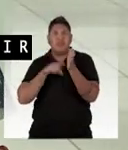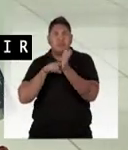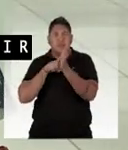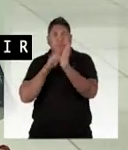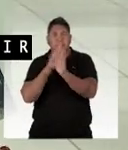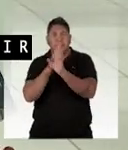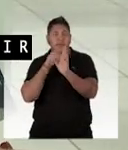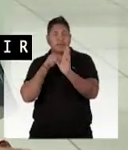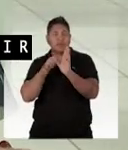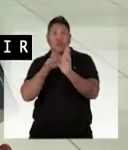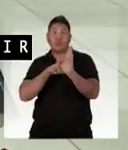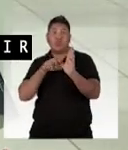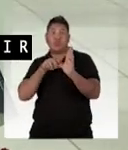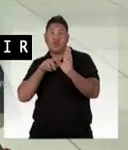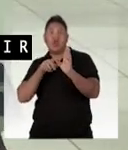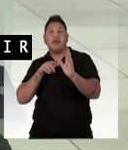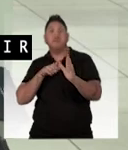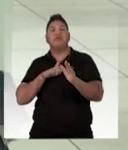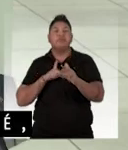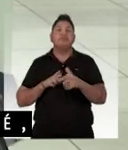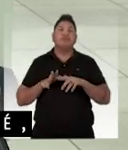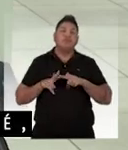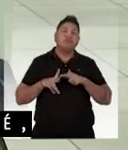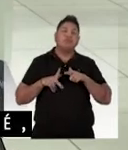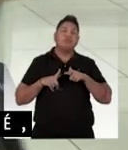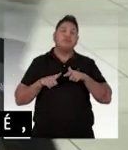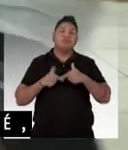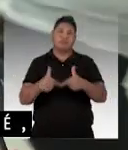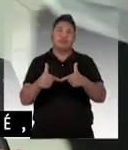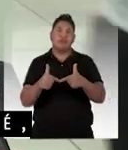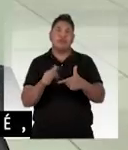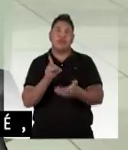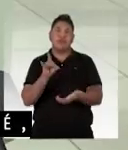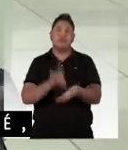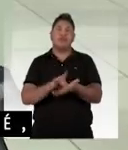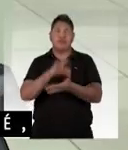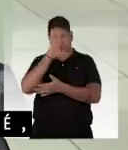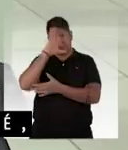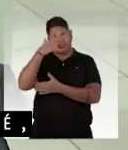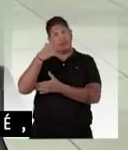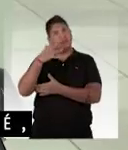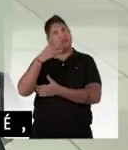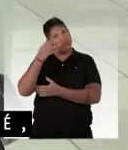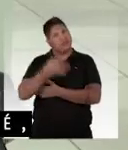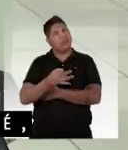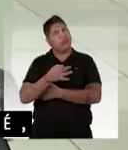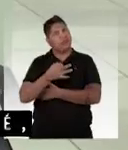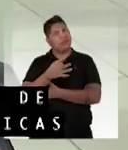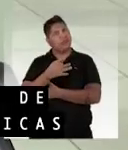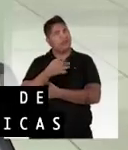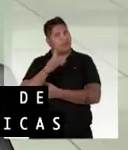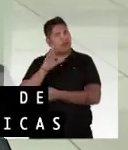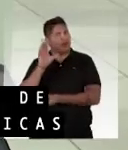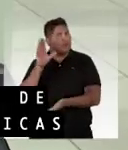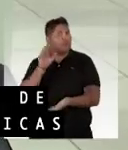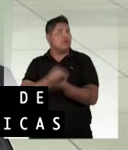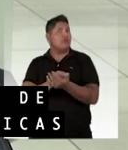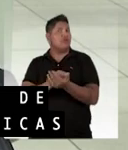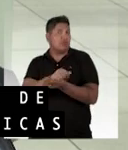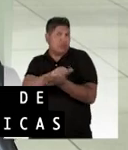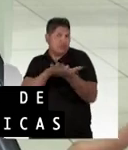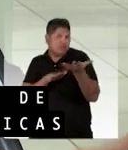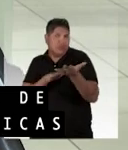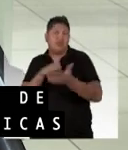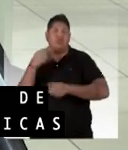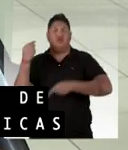façam um diagnóstico e, a partir deste diagnóstico, tomem as decisões, acertadas no sentido de